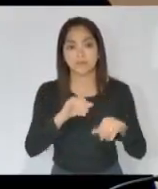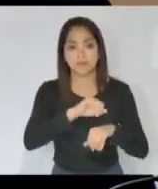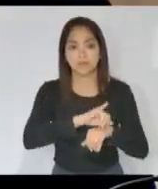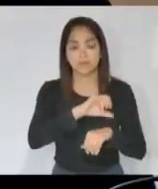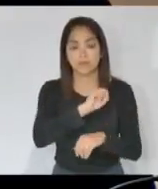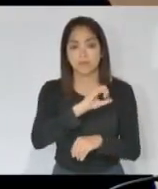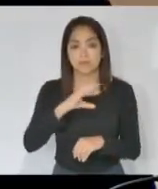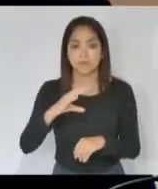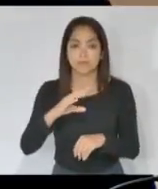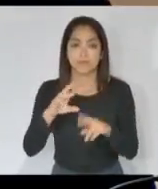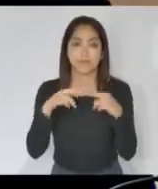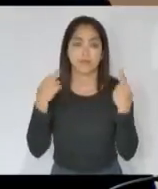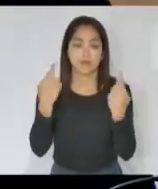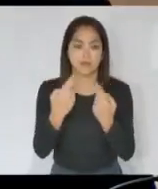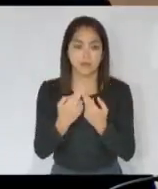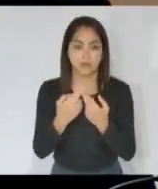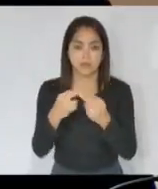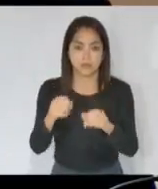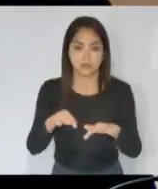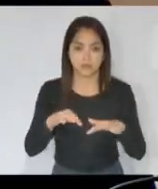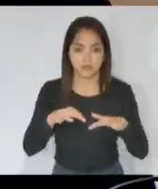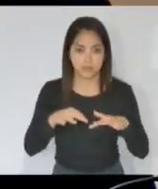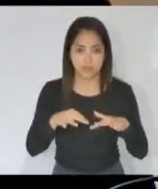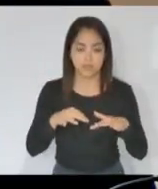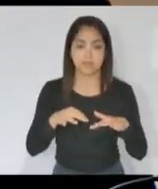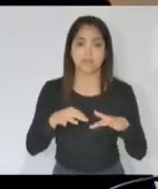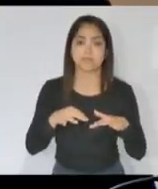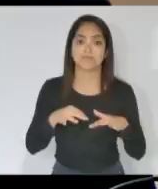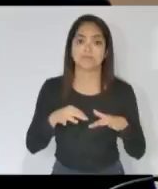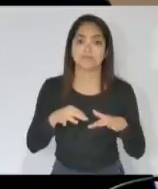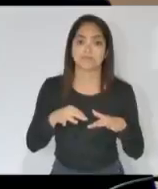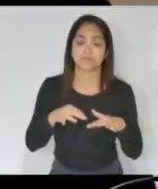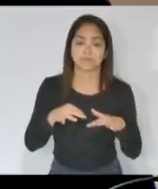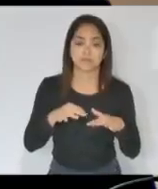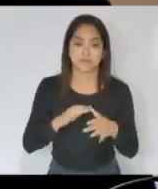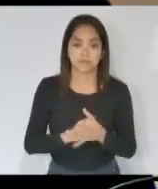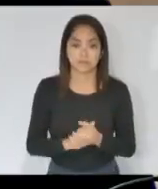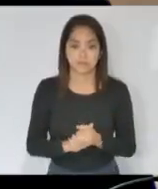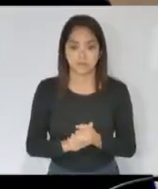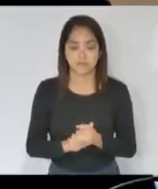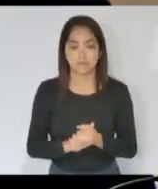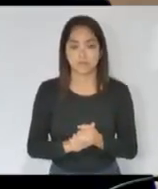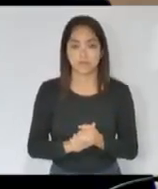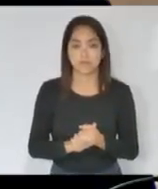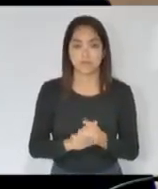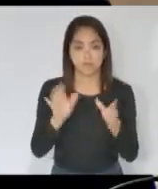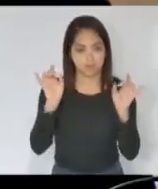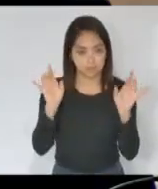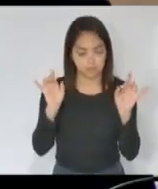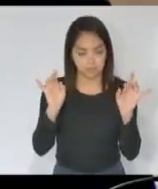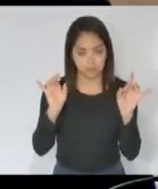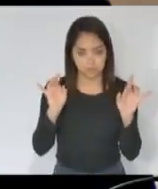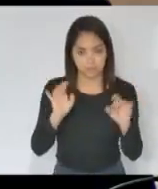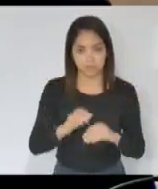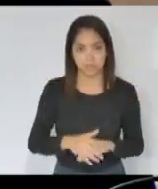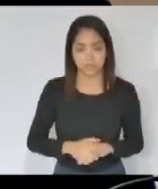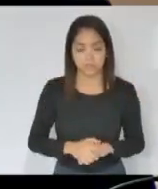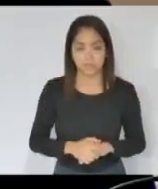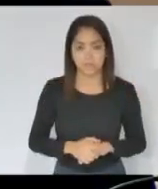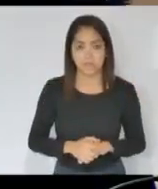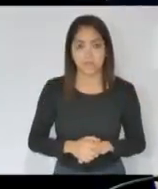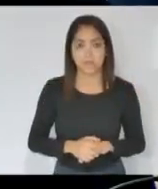do Estado de Santa Catarina, reuniu-se a Assembleia Legislativa em sessão especial.